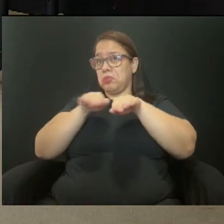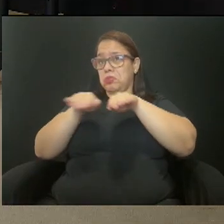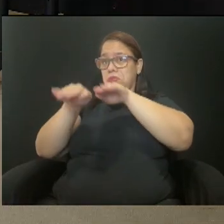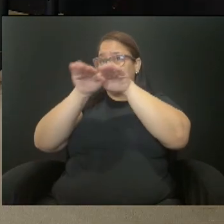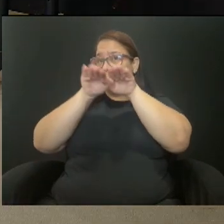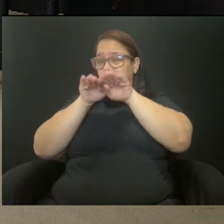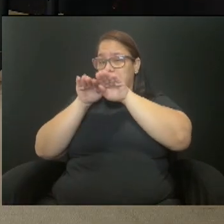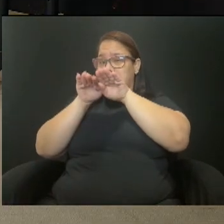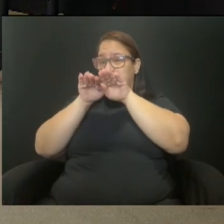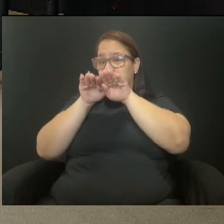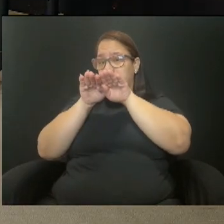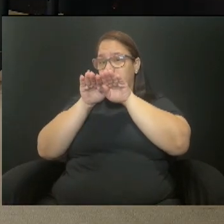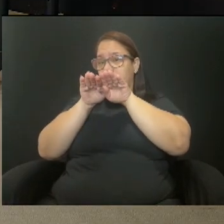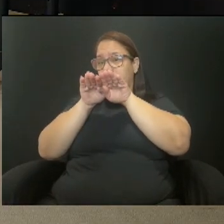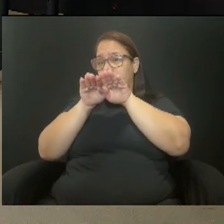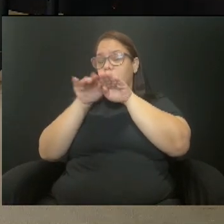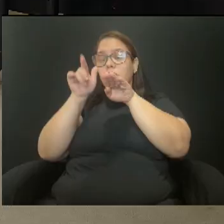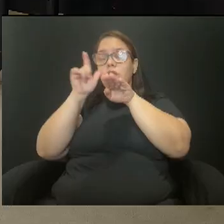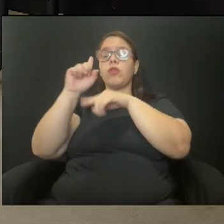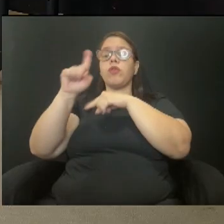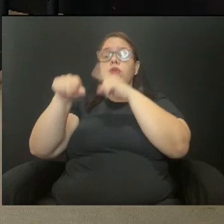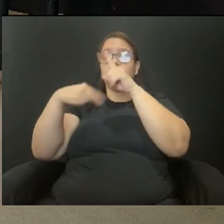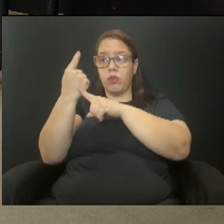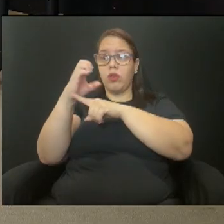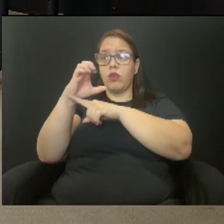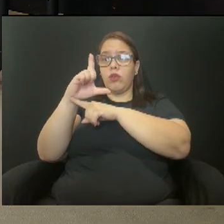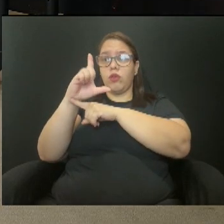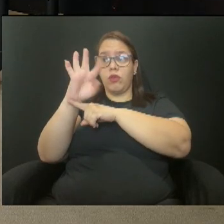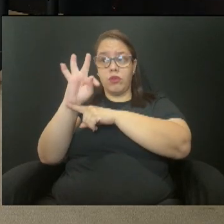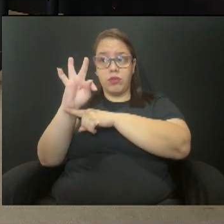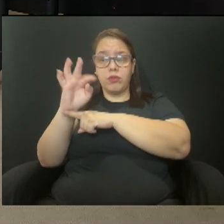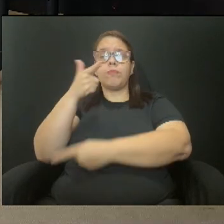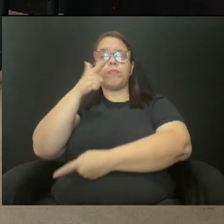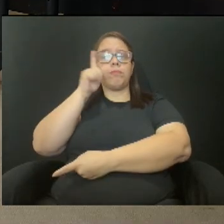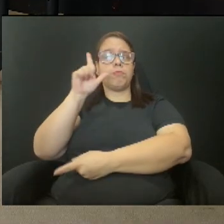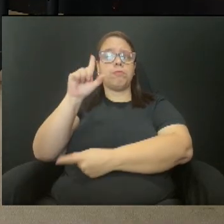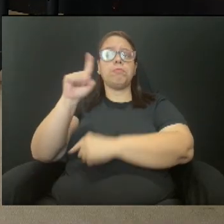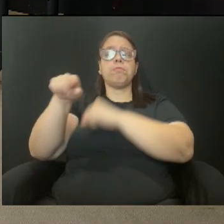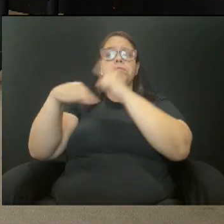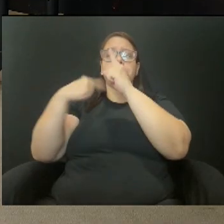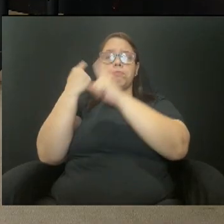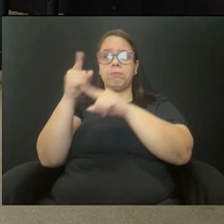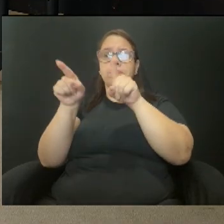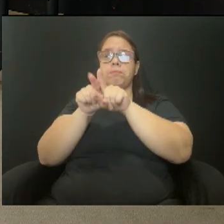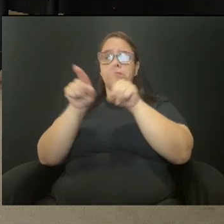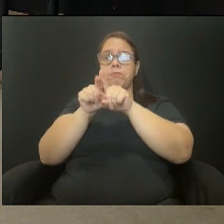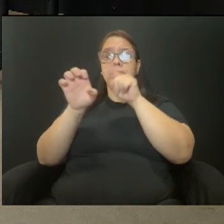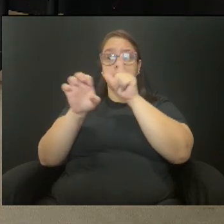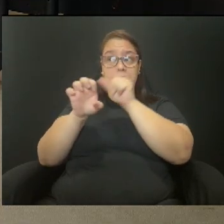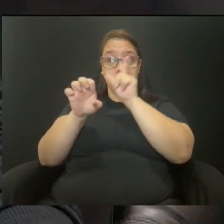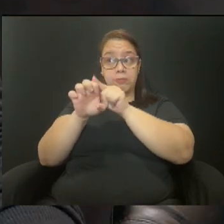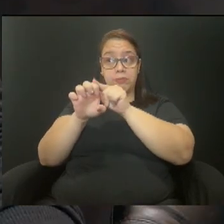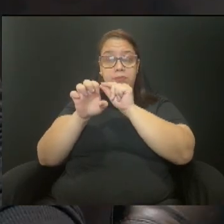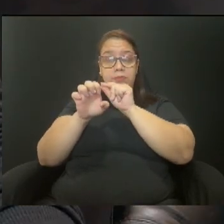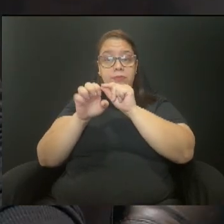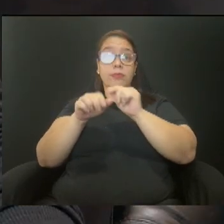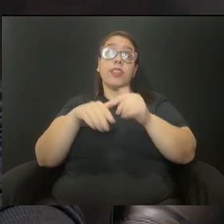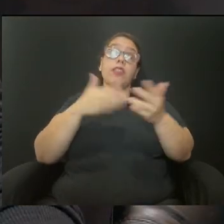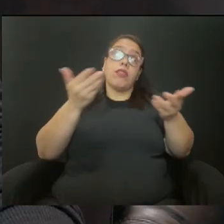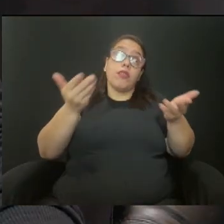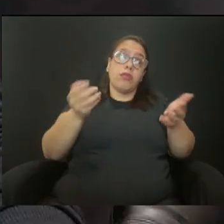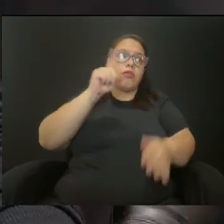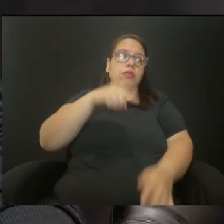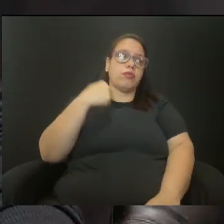dá para ter sucesso sendo CLT e dá para ter sucesso também sendo empreendedor? A intenção é essa e cabe a nós, né,